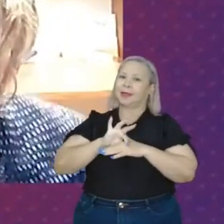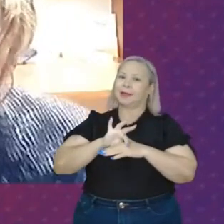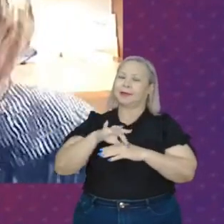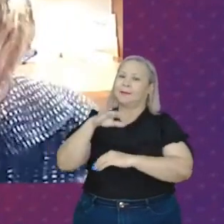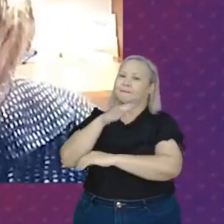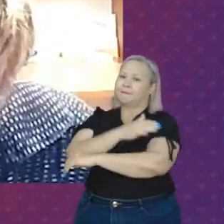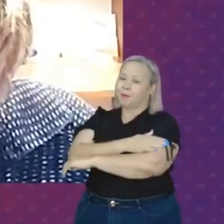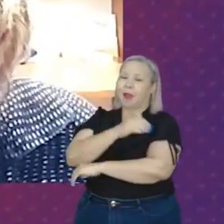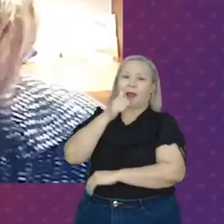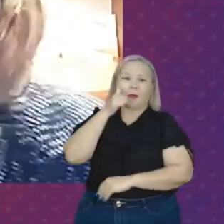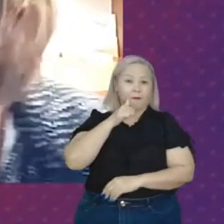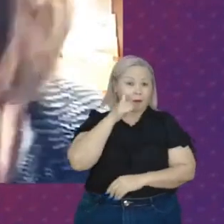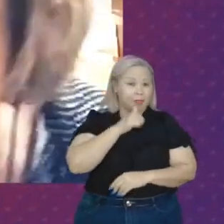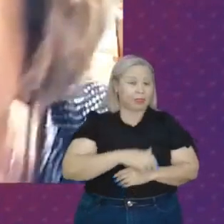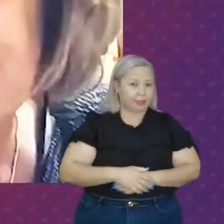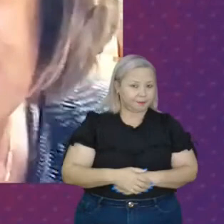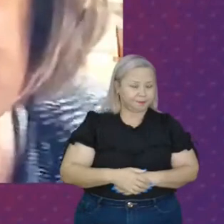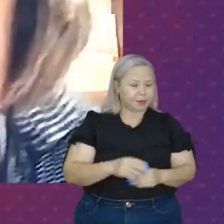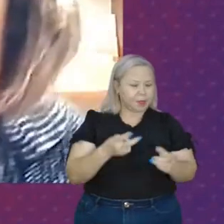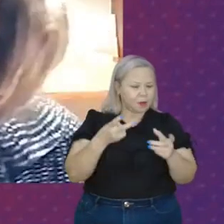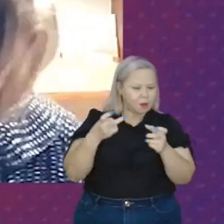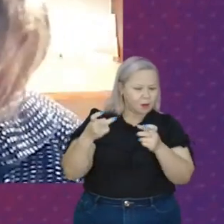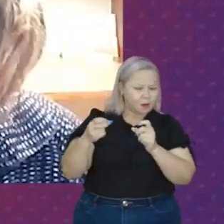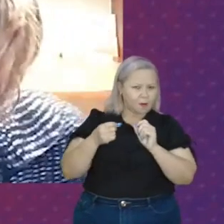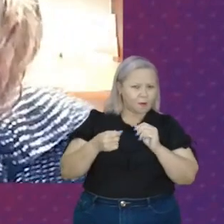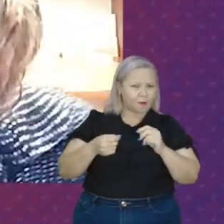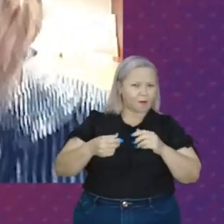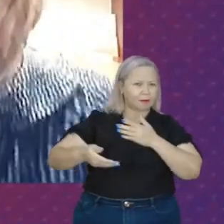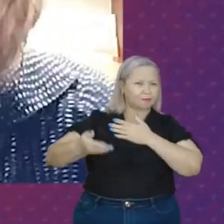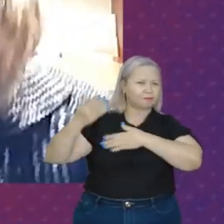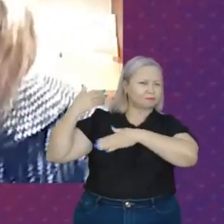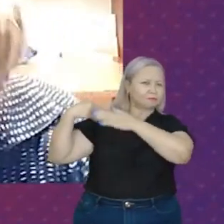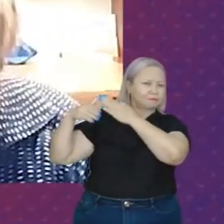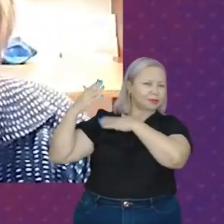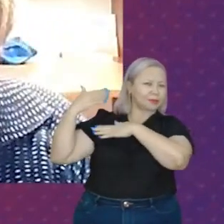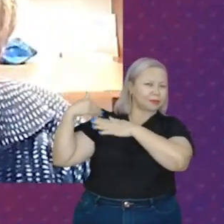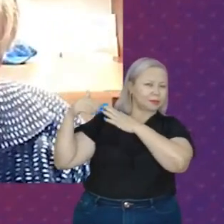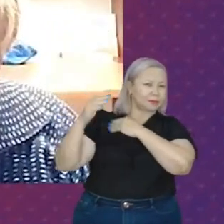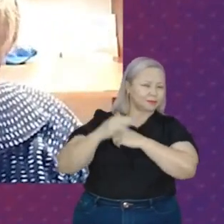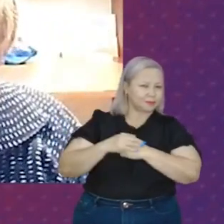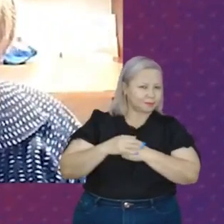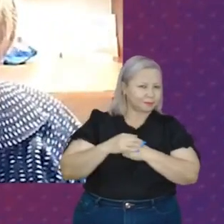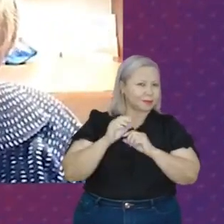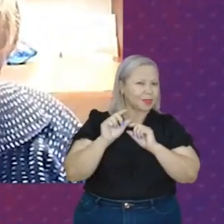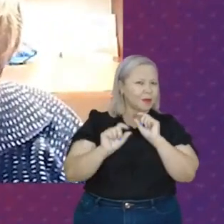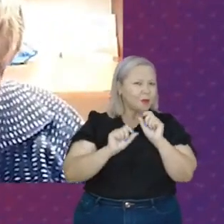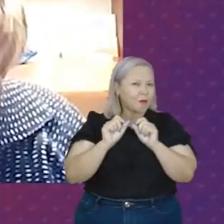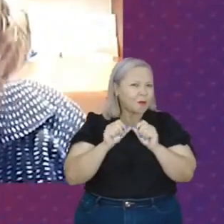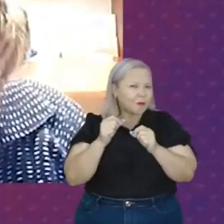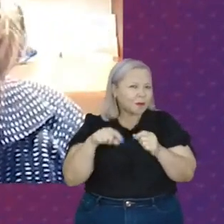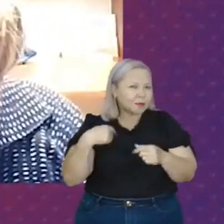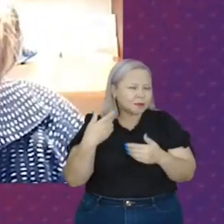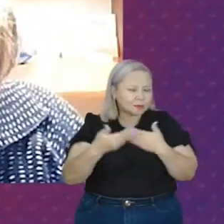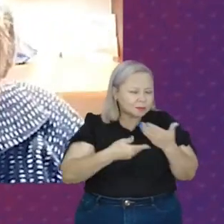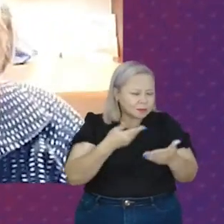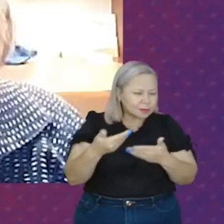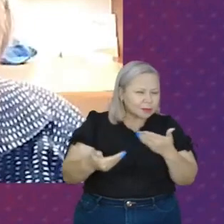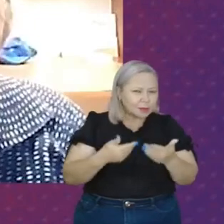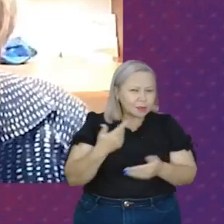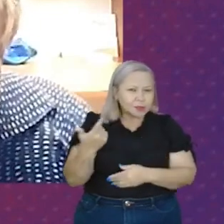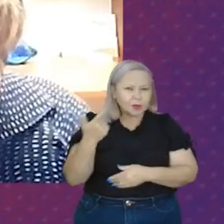feminina, nós vamos ver a nossa ancestralidade, as tranças que a gente consegue construir, tranças